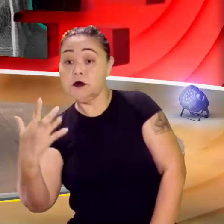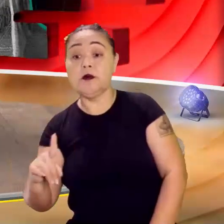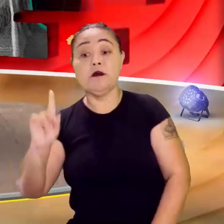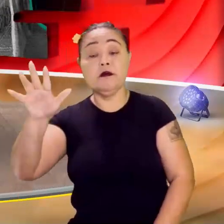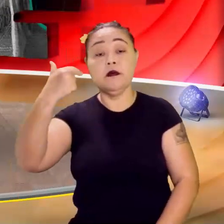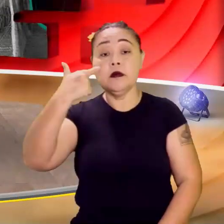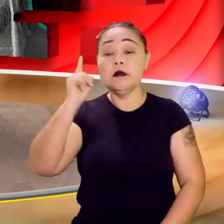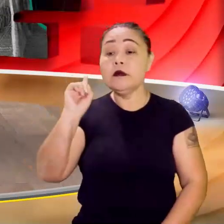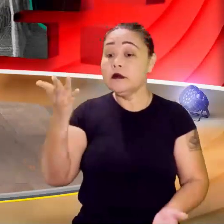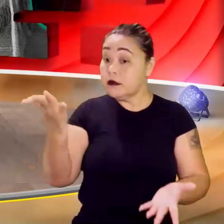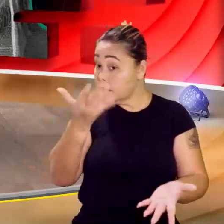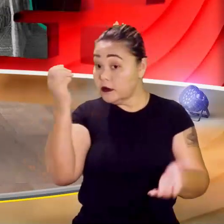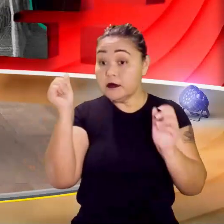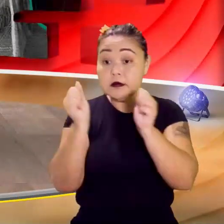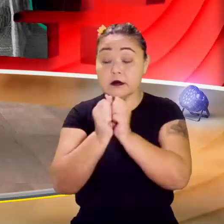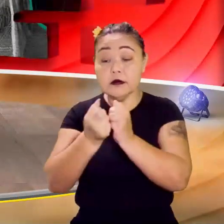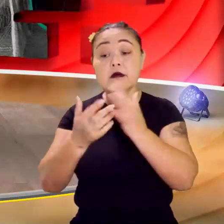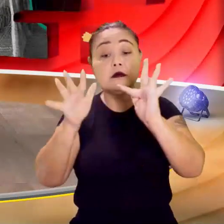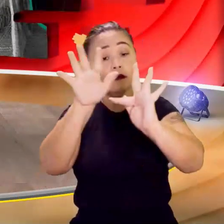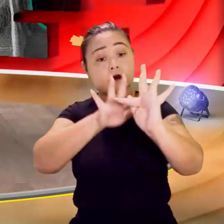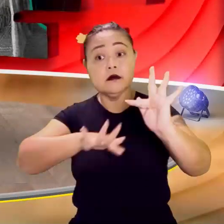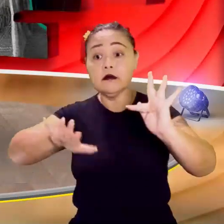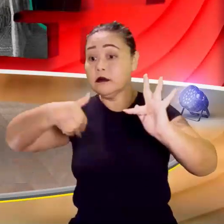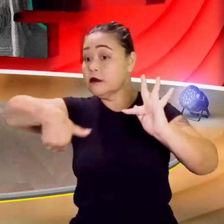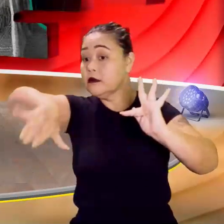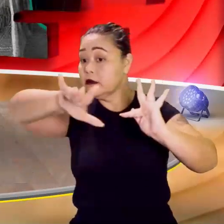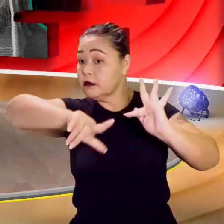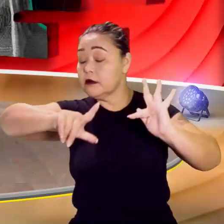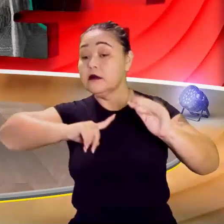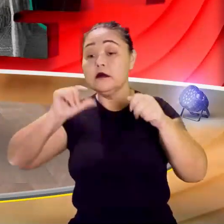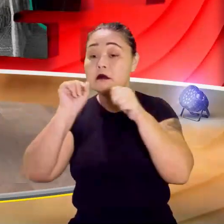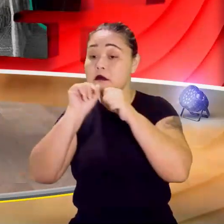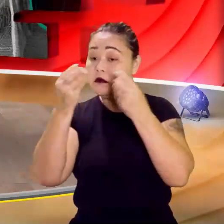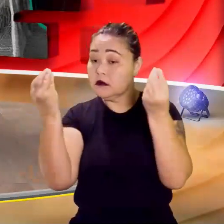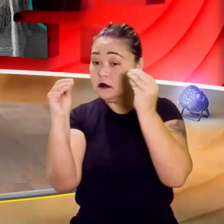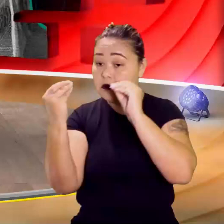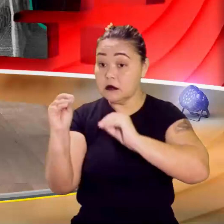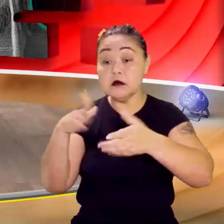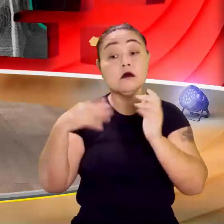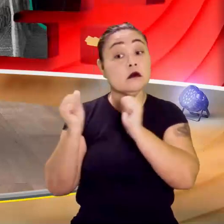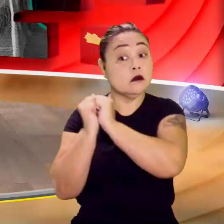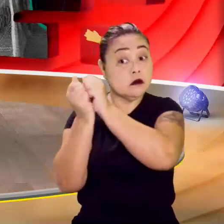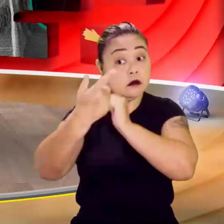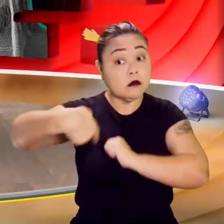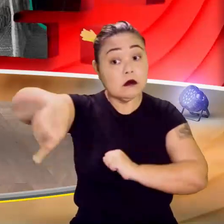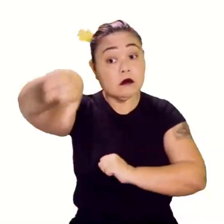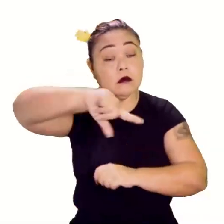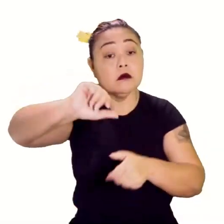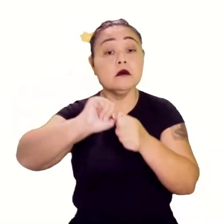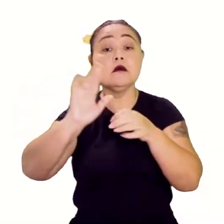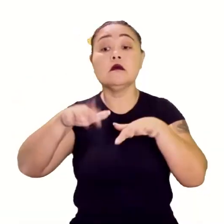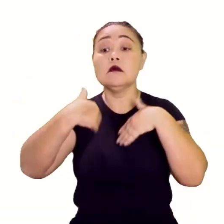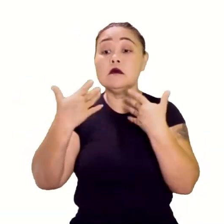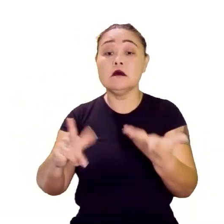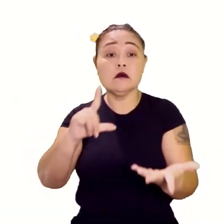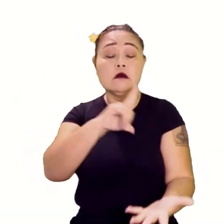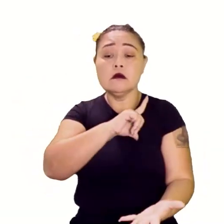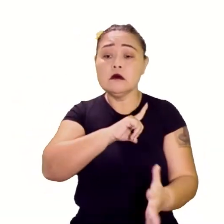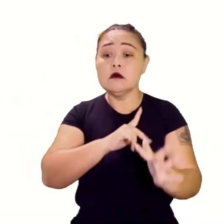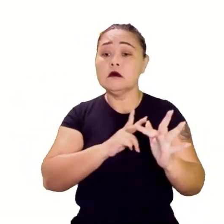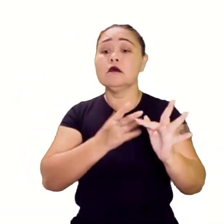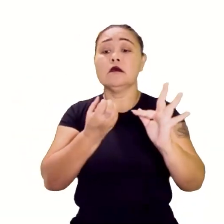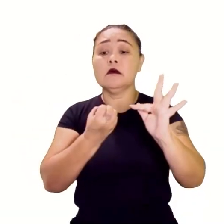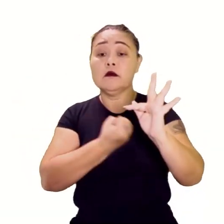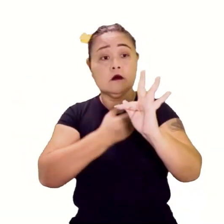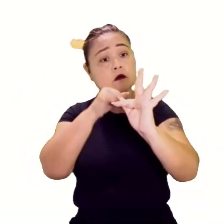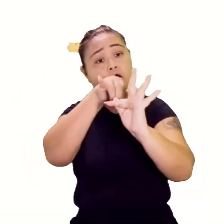bom? Vamos fazer junto, então, mais um gráfico para a galera. A gente faz essa construção junto com vocês. Olha lá. Então, se eu tenho valores